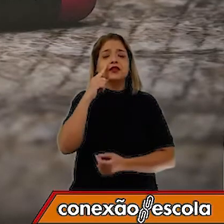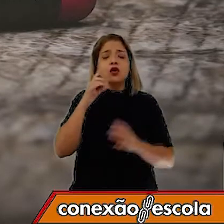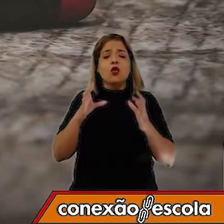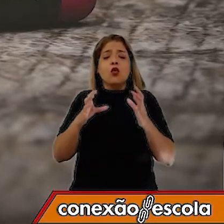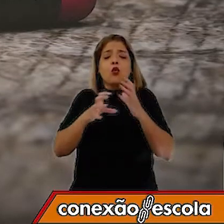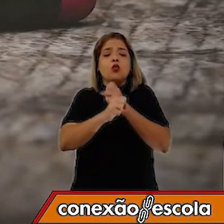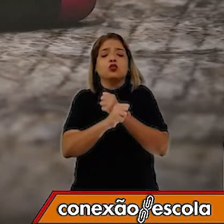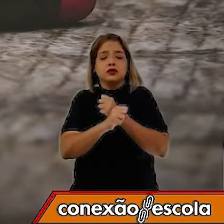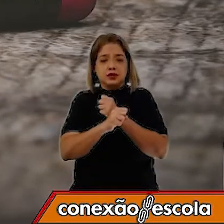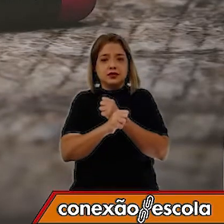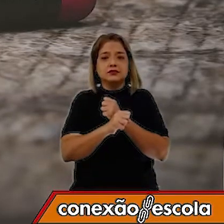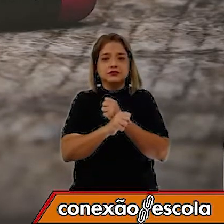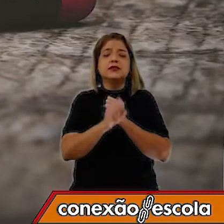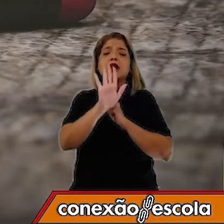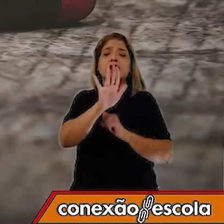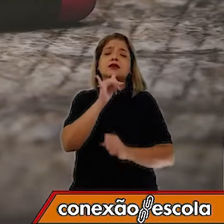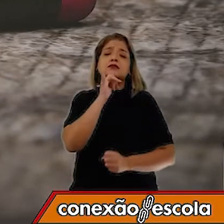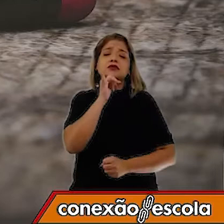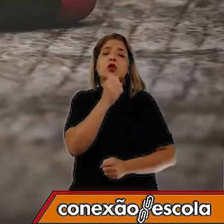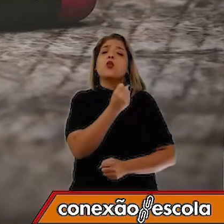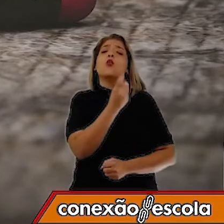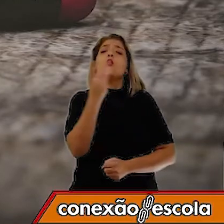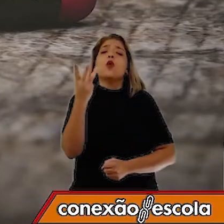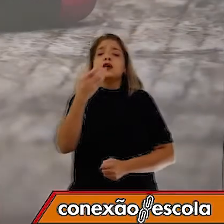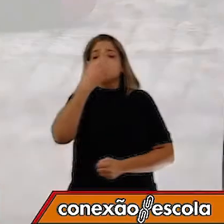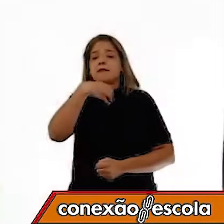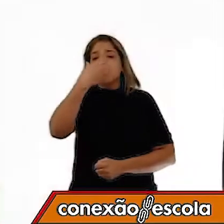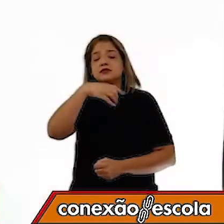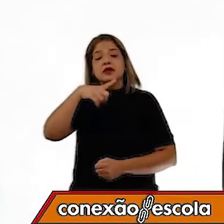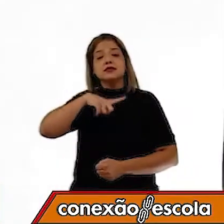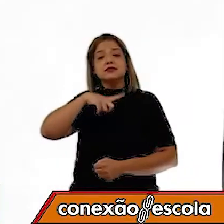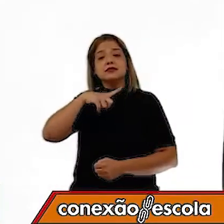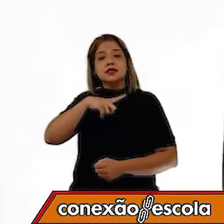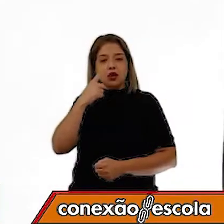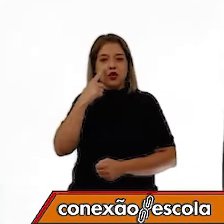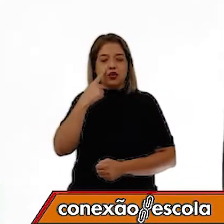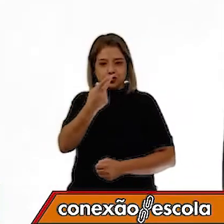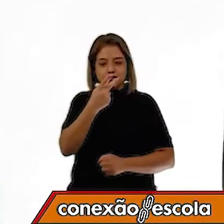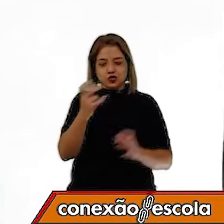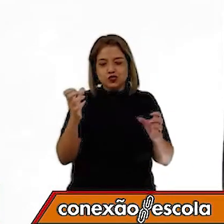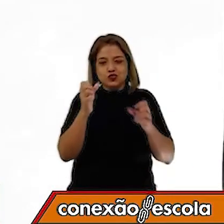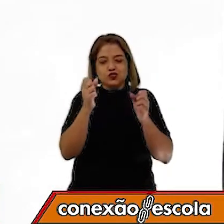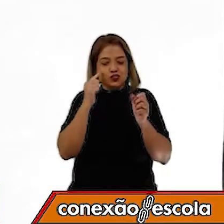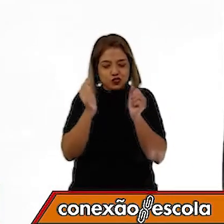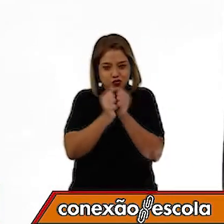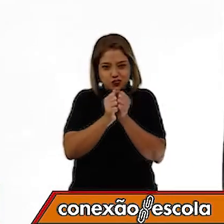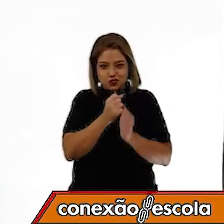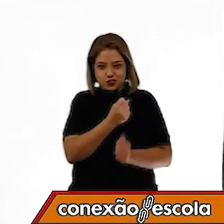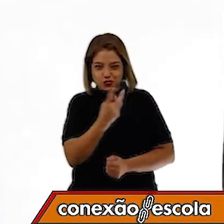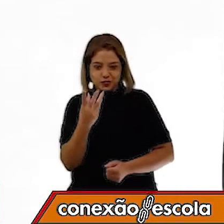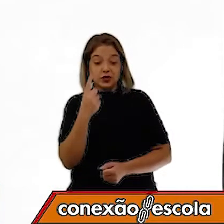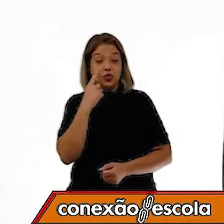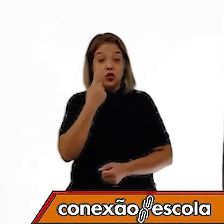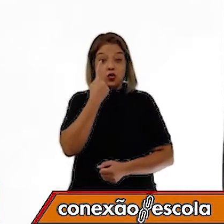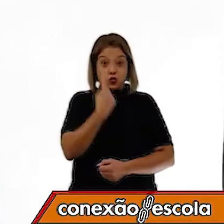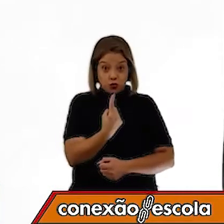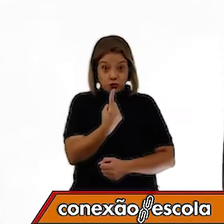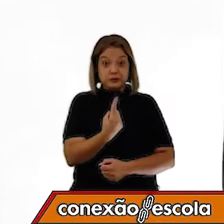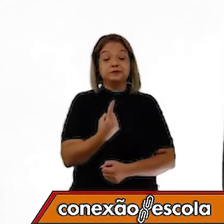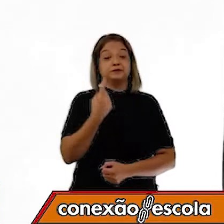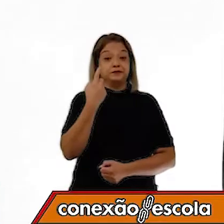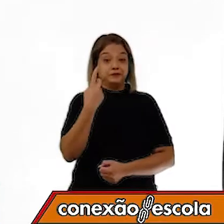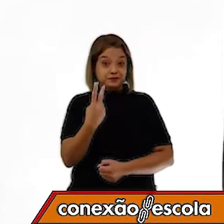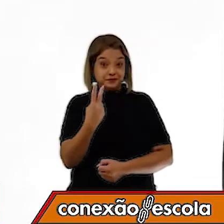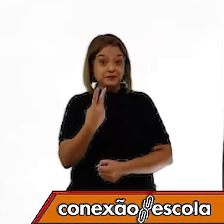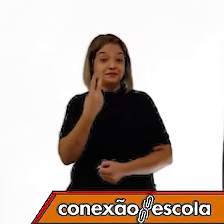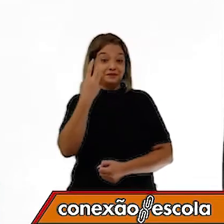Contado. Por exemplo, quantas maçãs nós temos aí? Vamos contar juntos? 1,